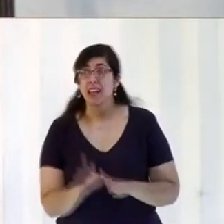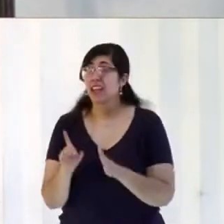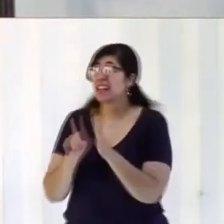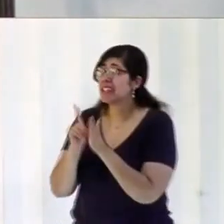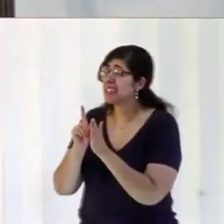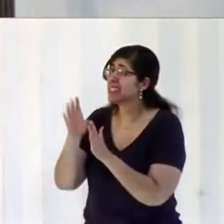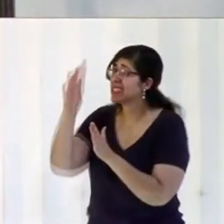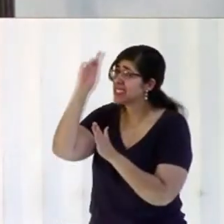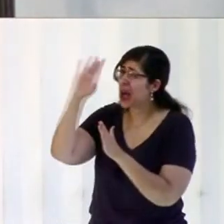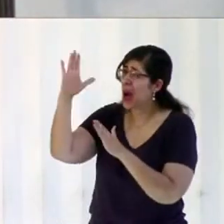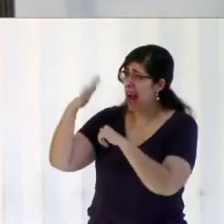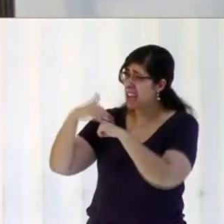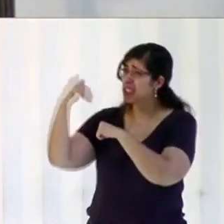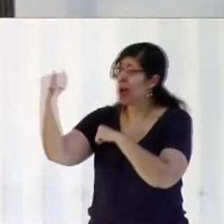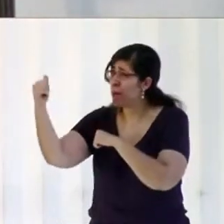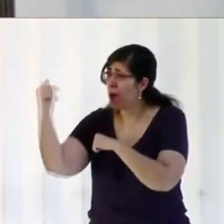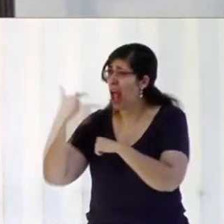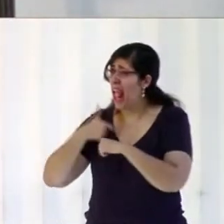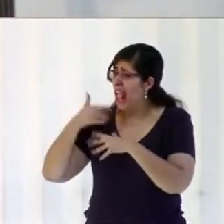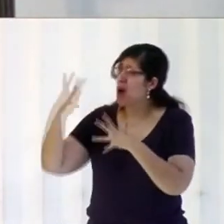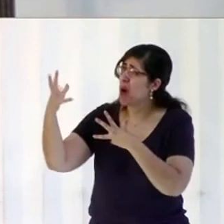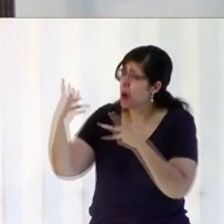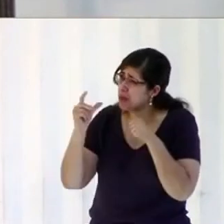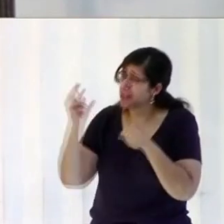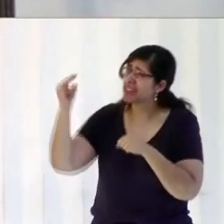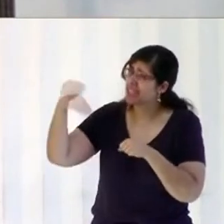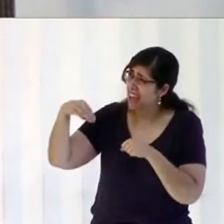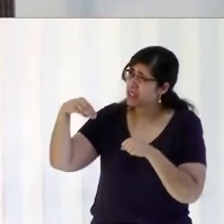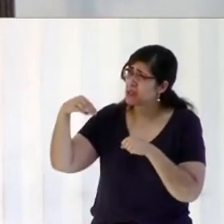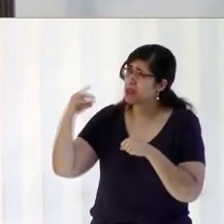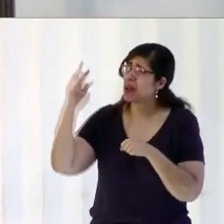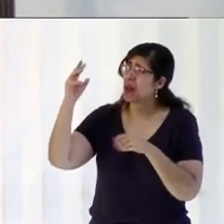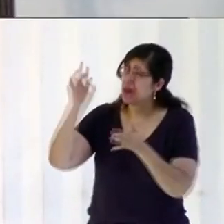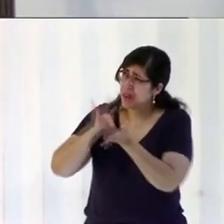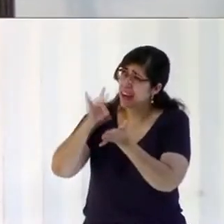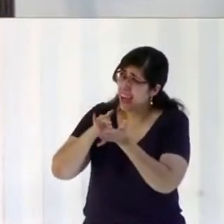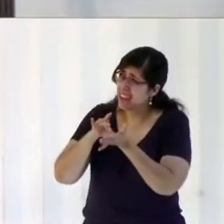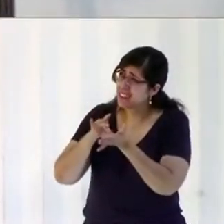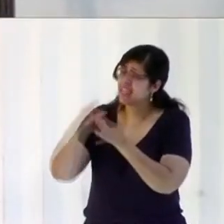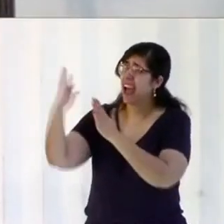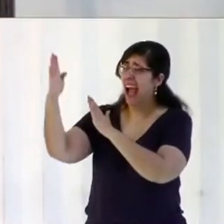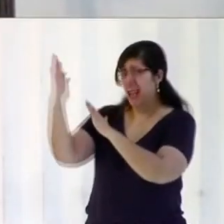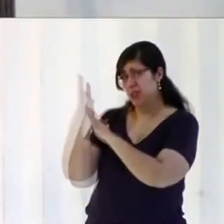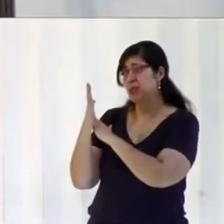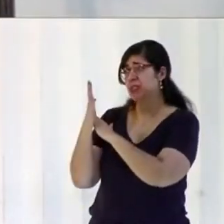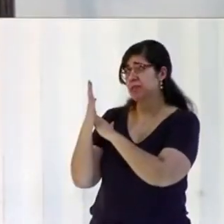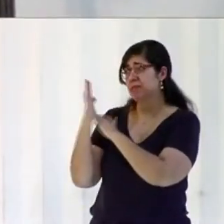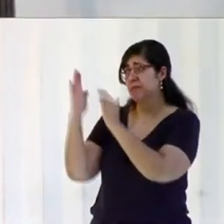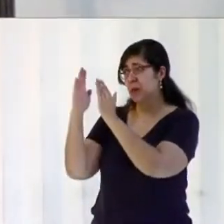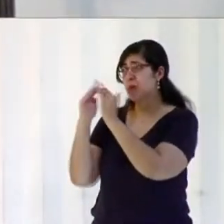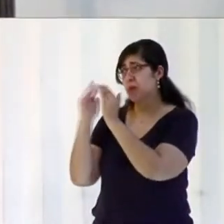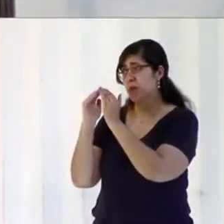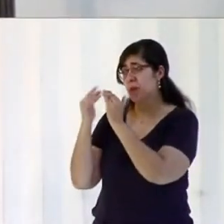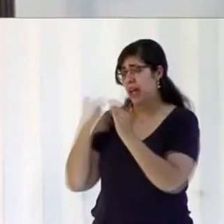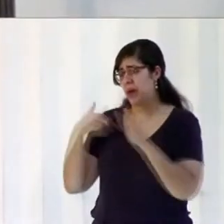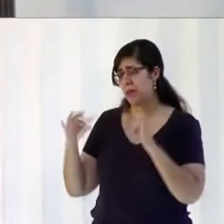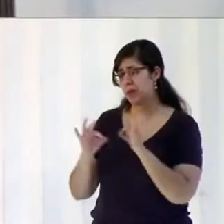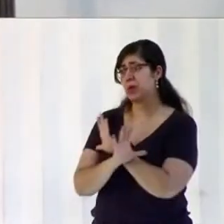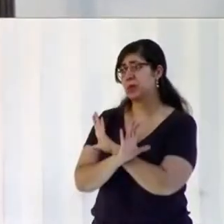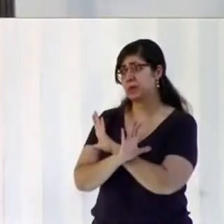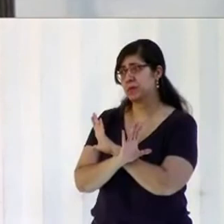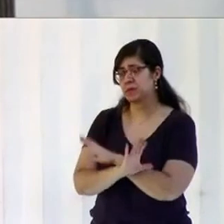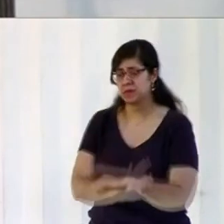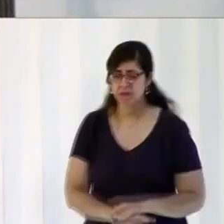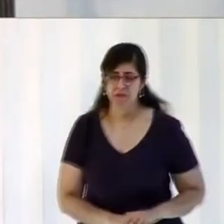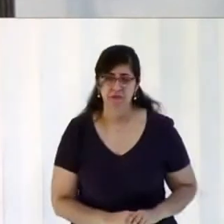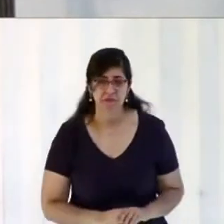me chamou a um convite mesmo? Isso é verdade? Então, Senhor, eis-me aqui.